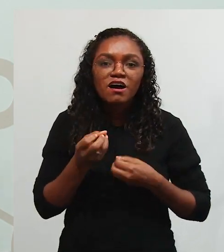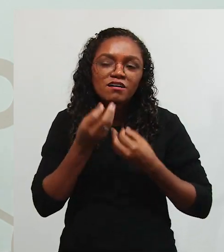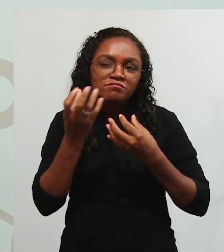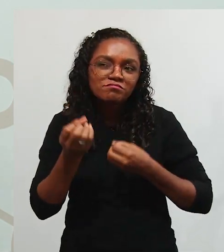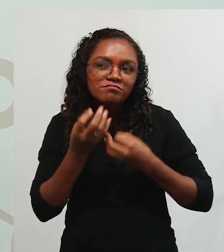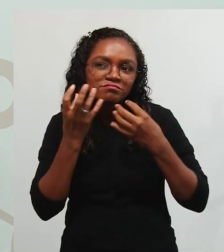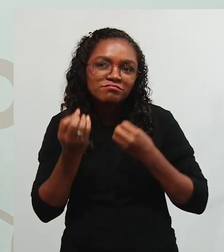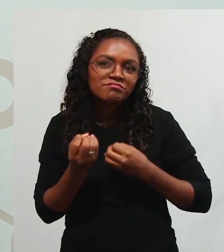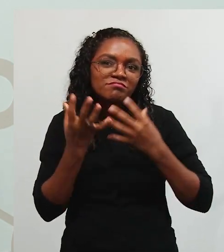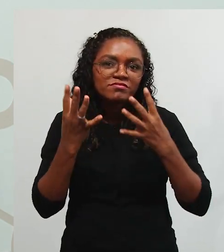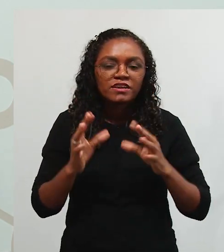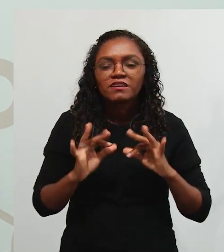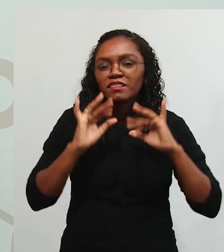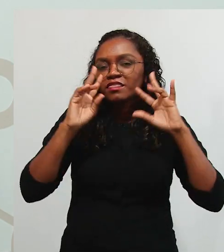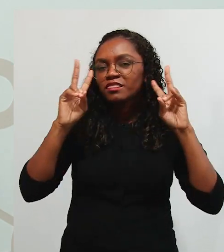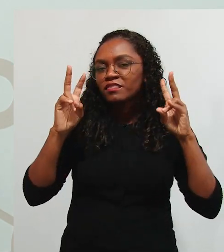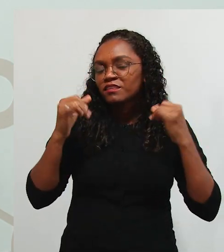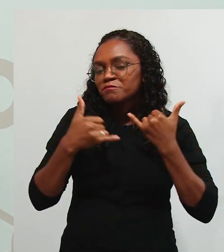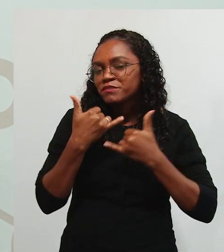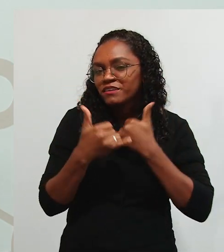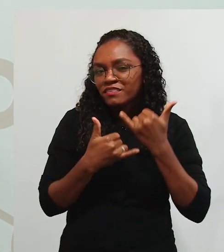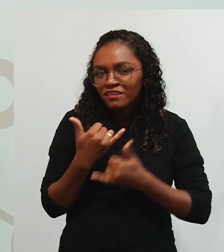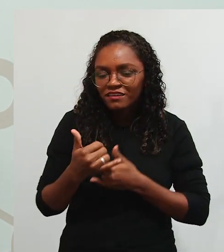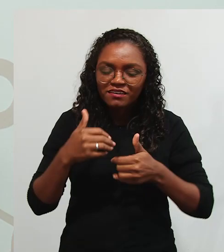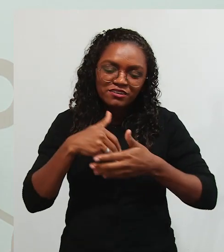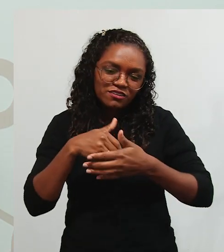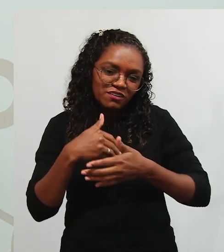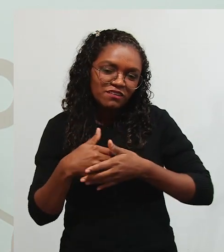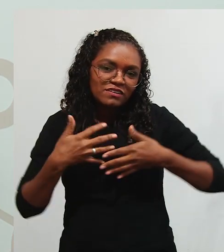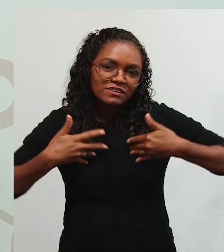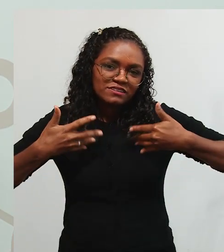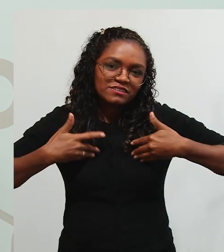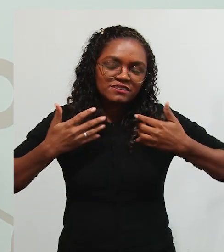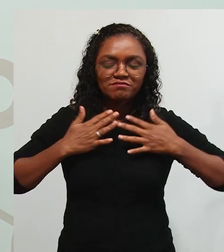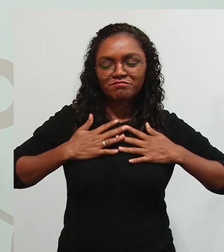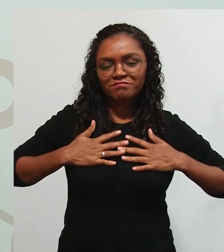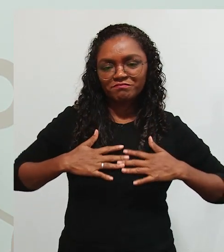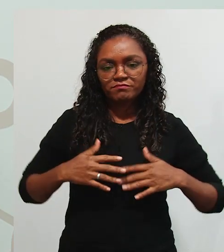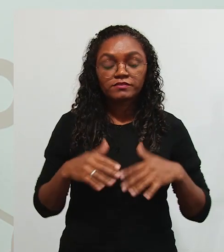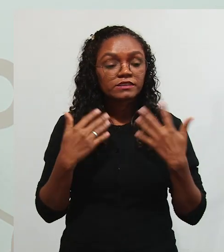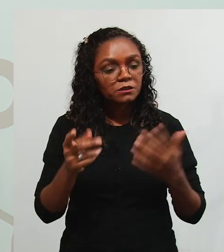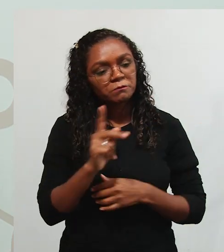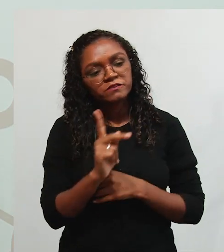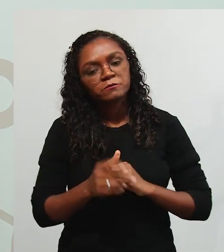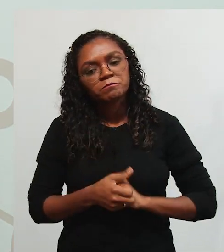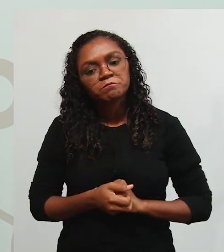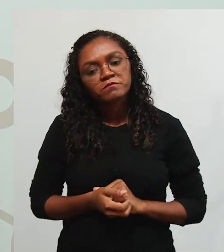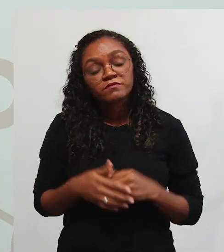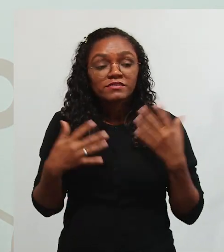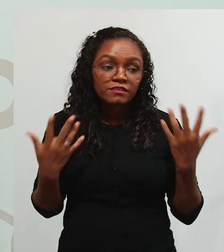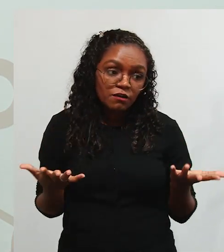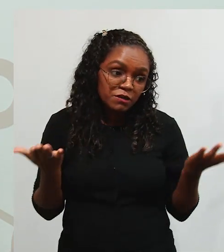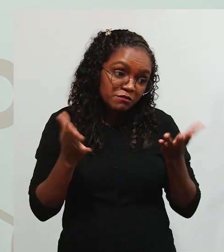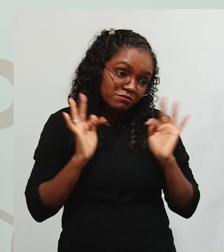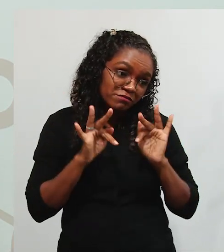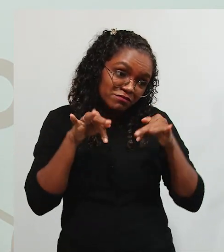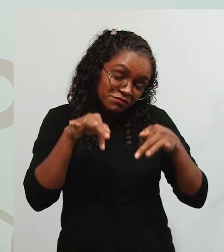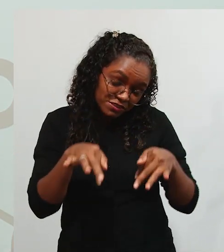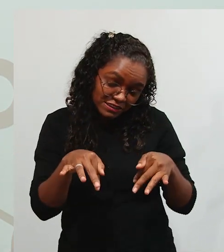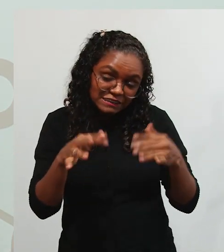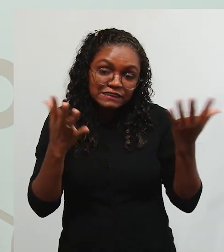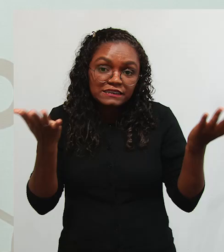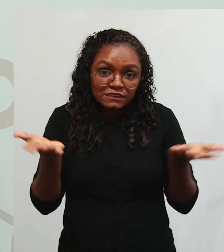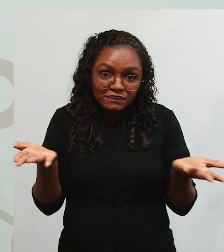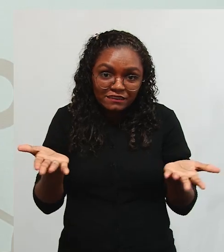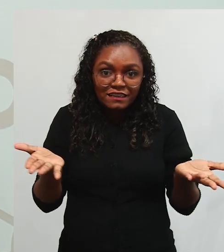nesse tripé aí de brincadeira, jogo e lazer. Professor Daniel, então, para encerrar a nossa